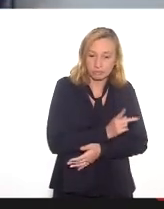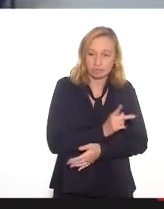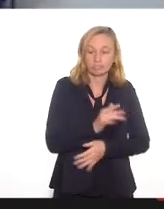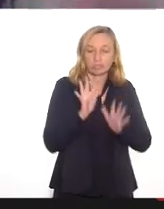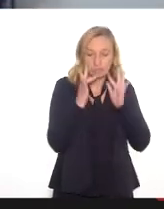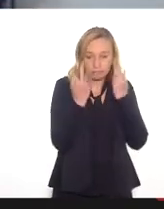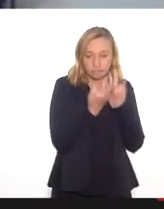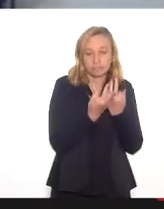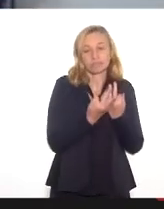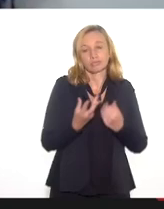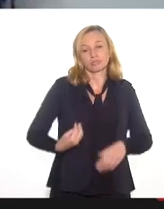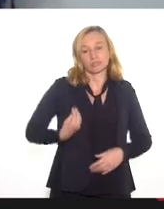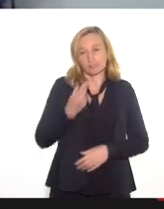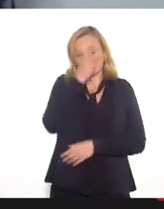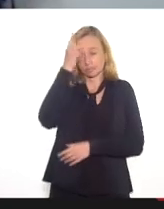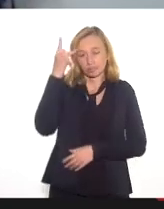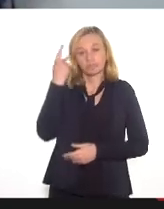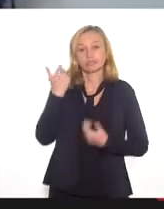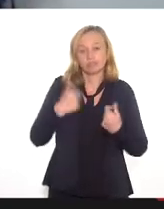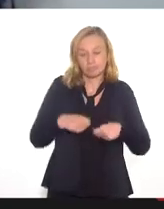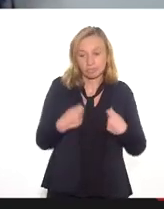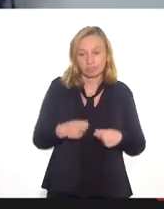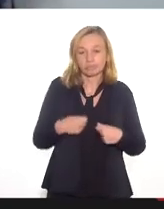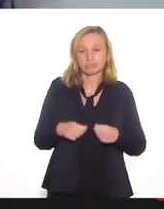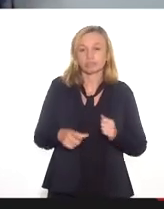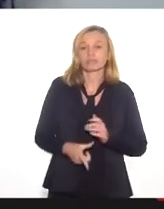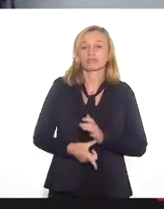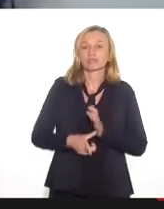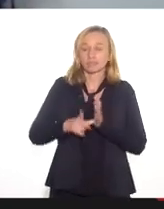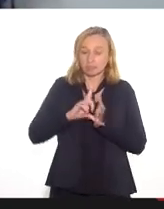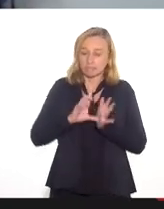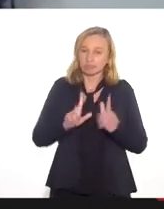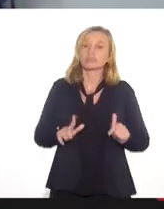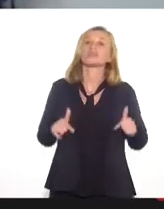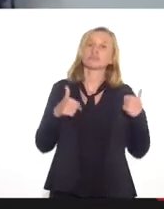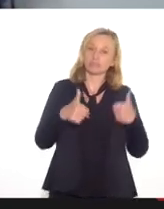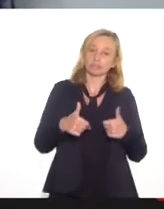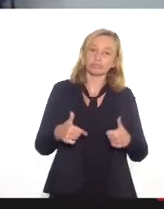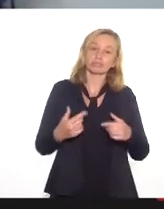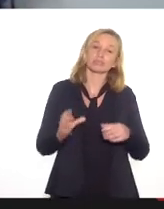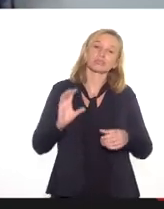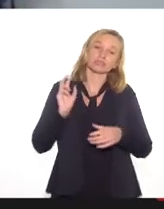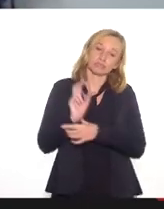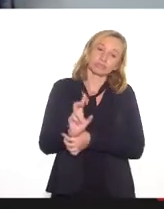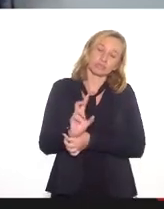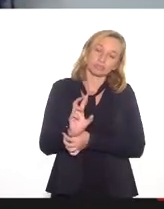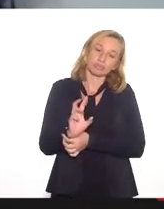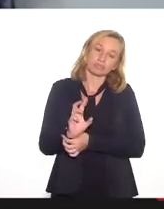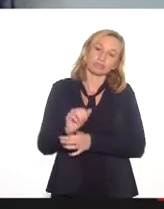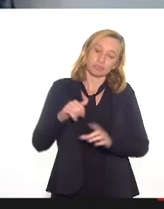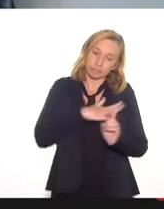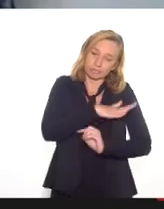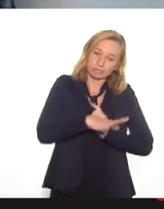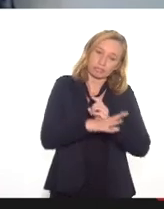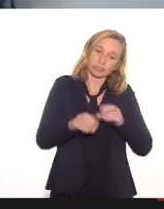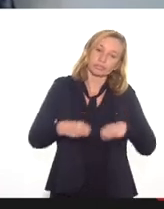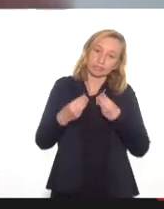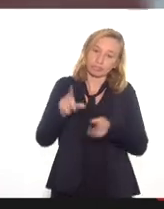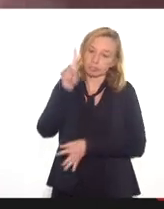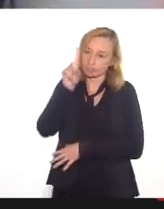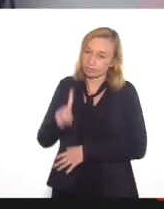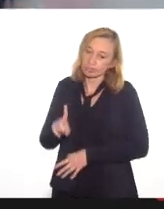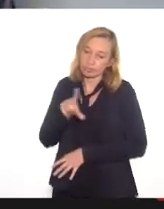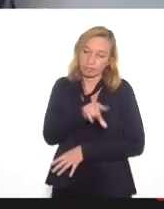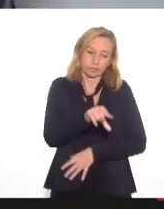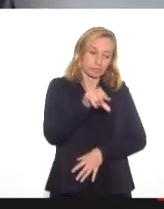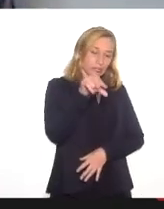família na vida das pessoas nós precisamos antecipar a proteção social e garantir que as pessoas tenham direito de